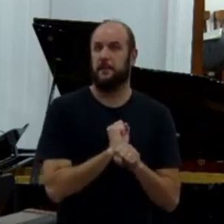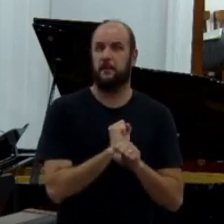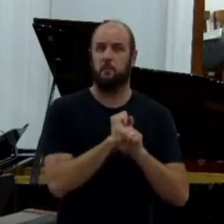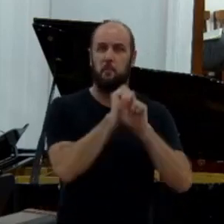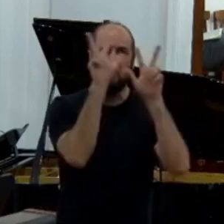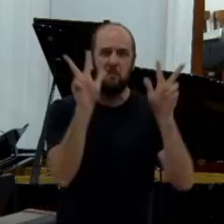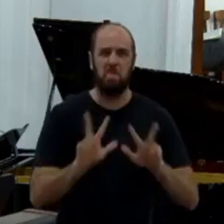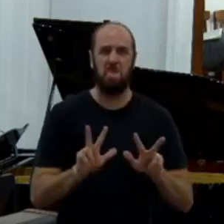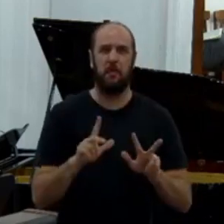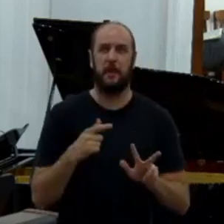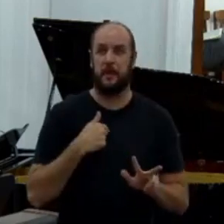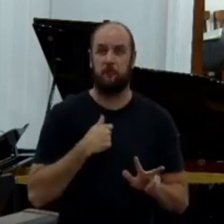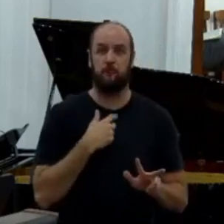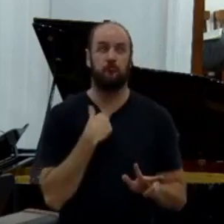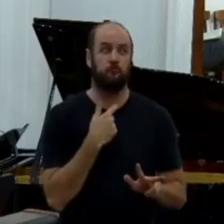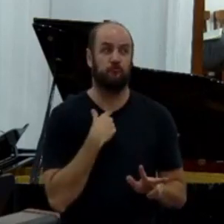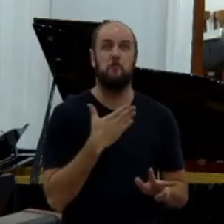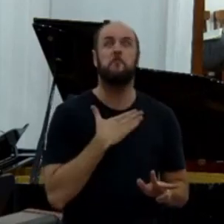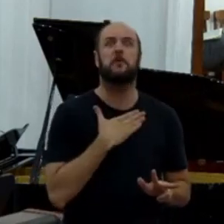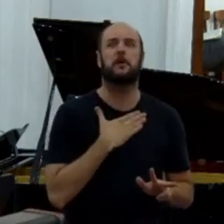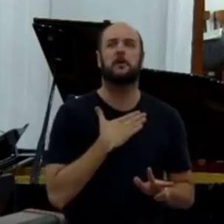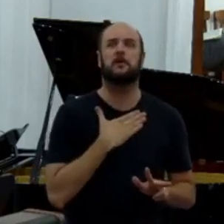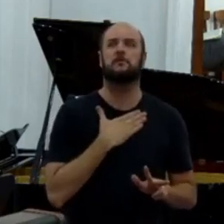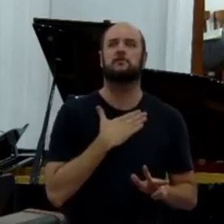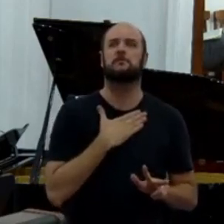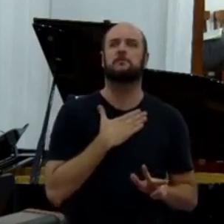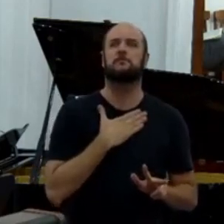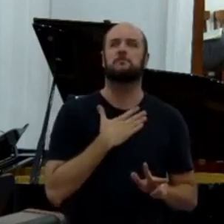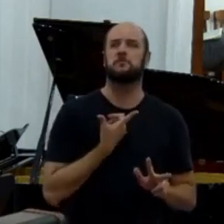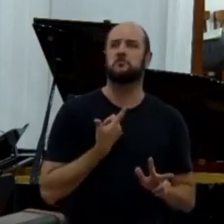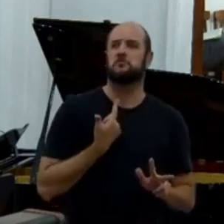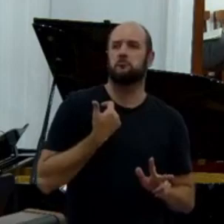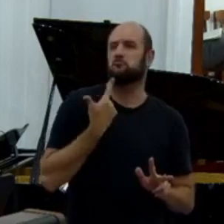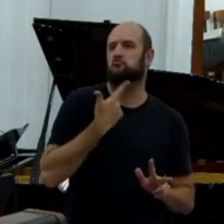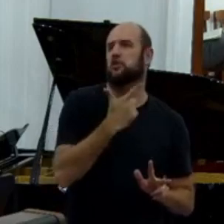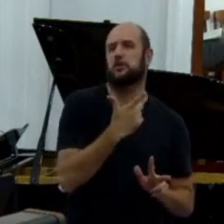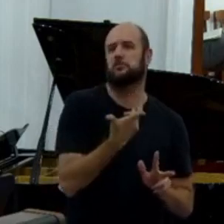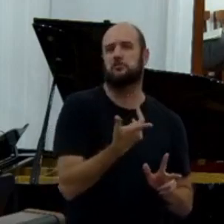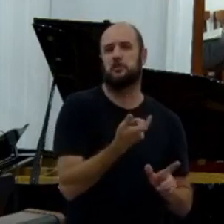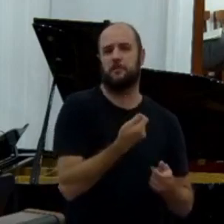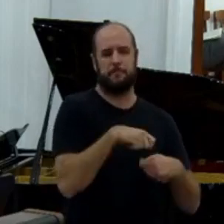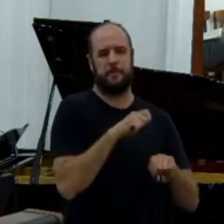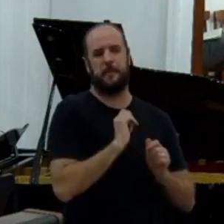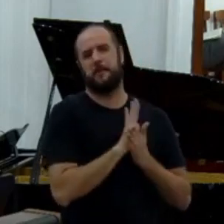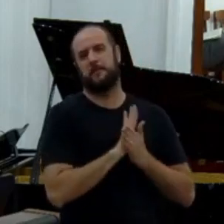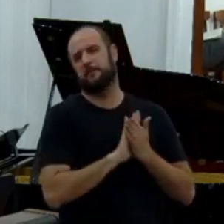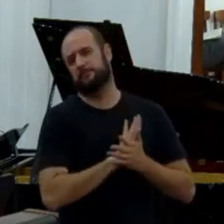frustradas, aquilo que eu queria e não fui satisfeito,